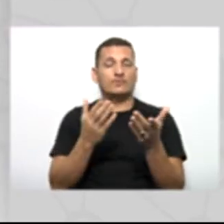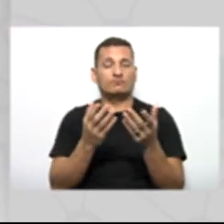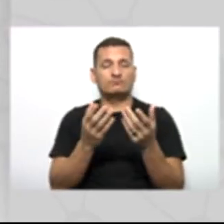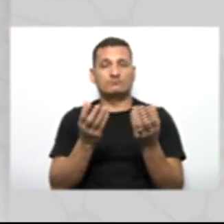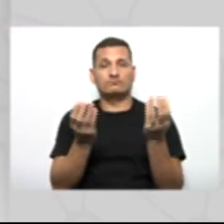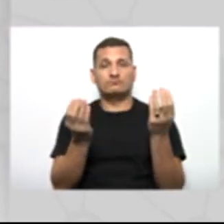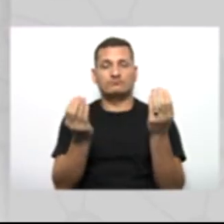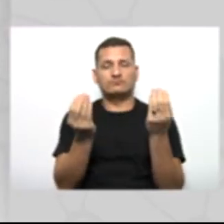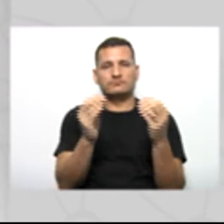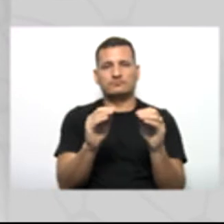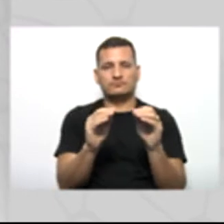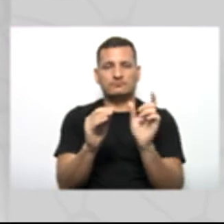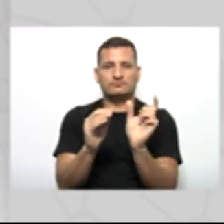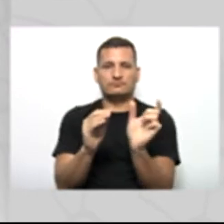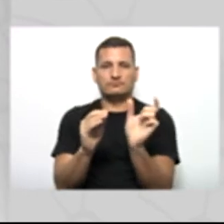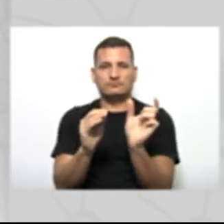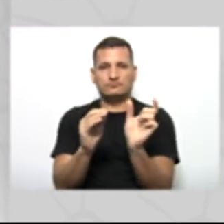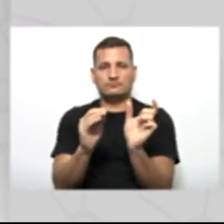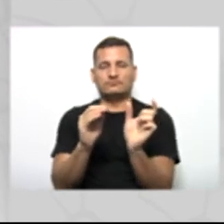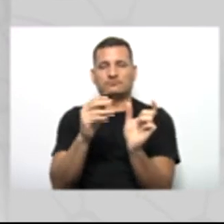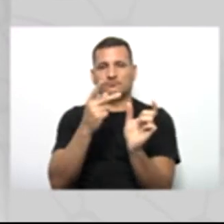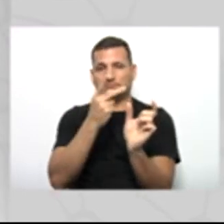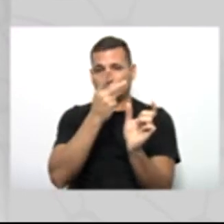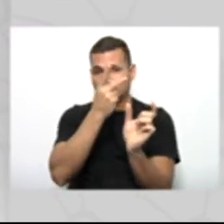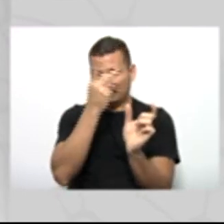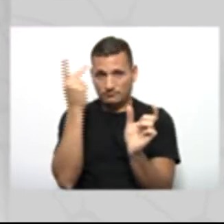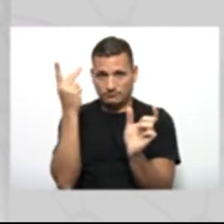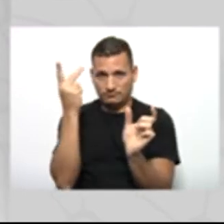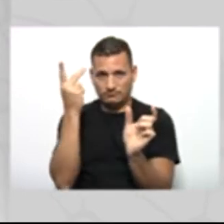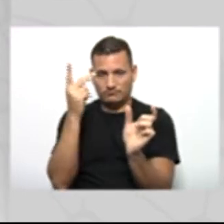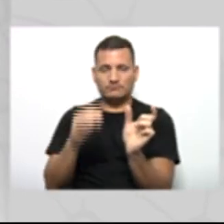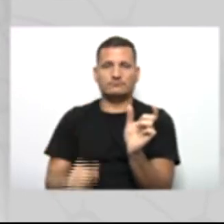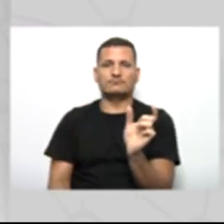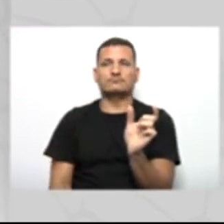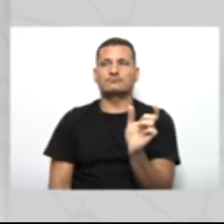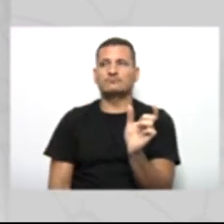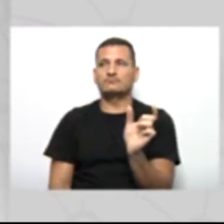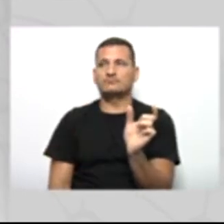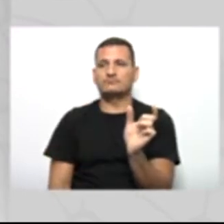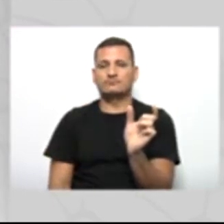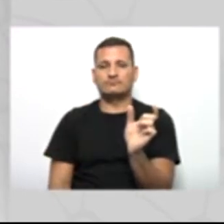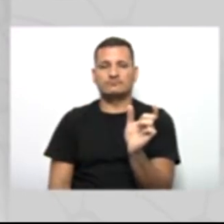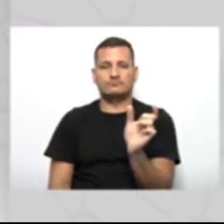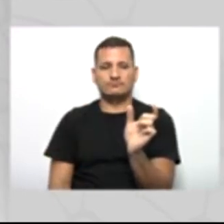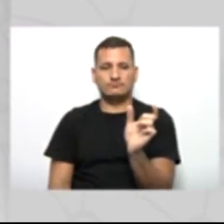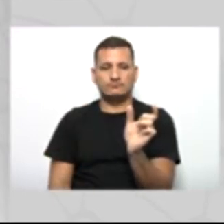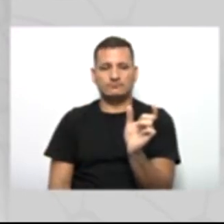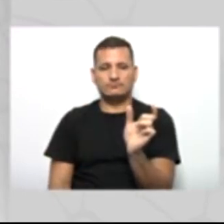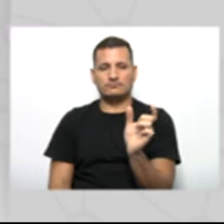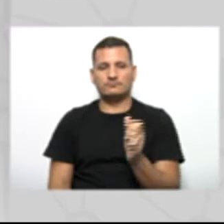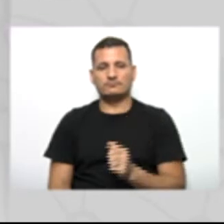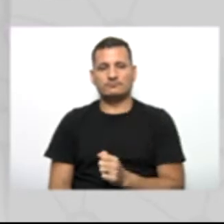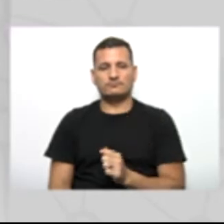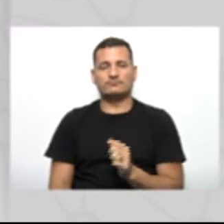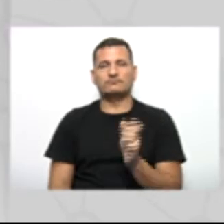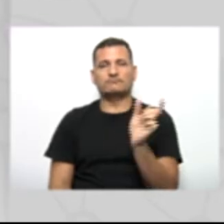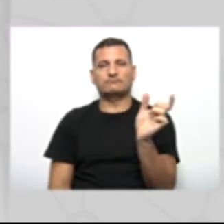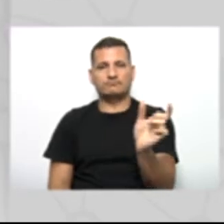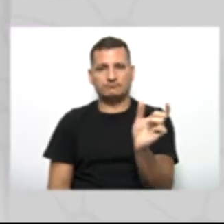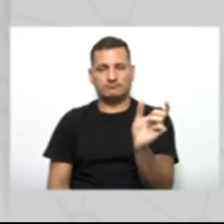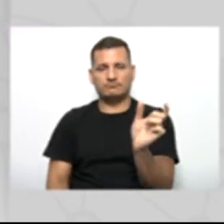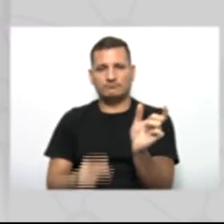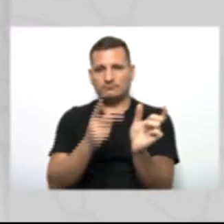nosso objeto pessoa. Pessoa minúsculo recebe as informações da classe pessoa com